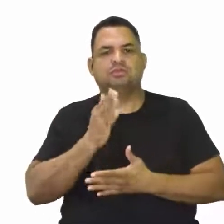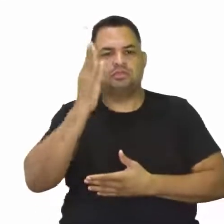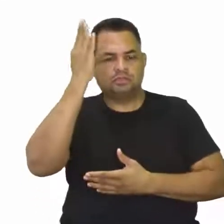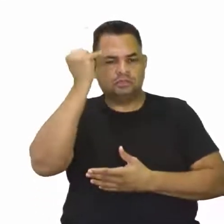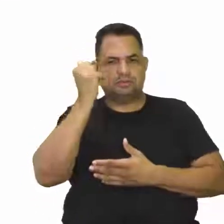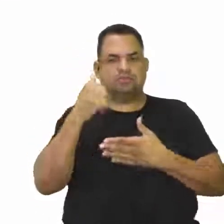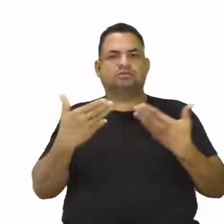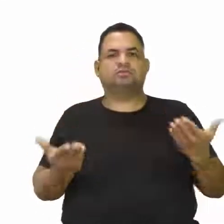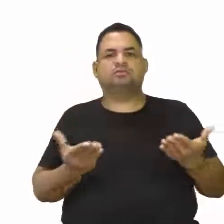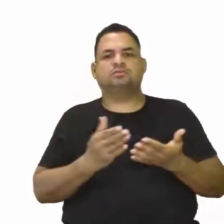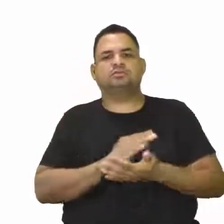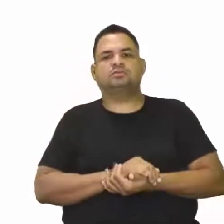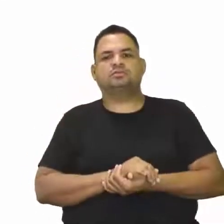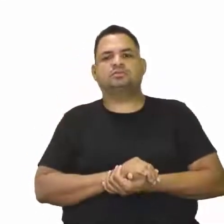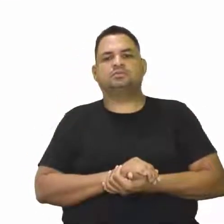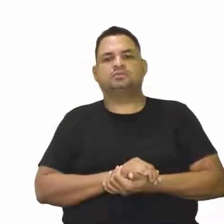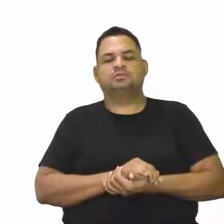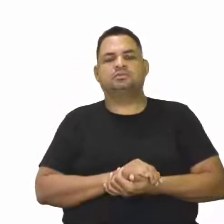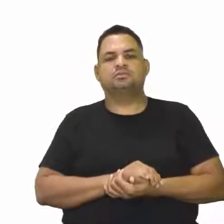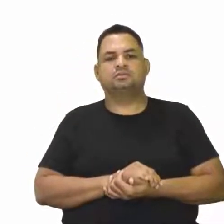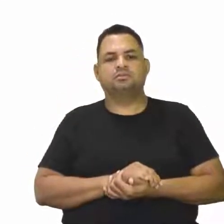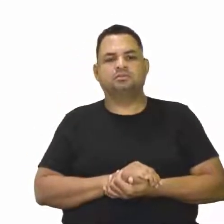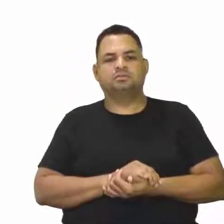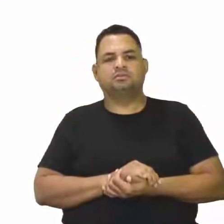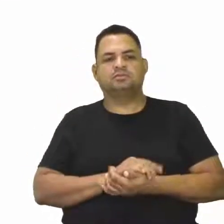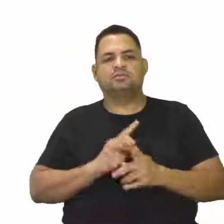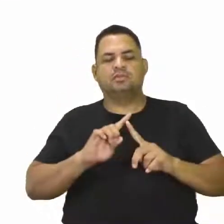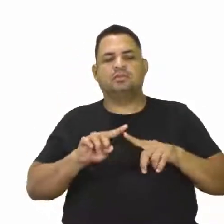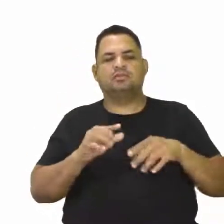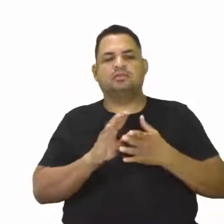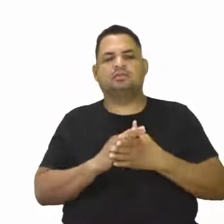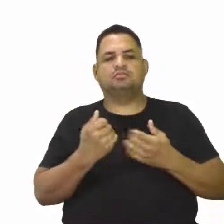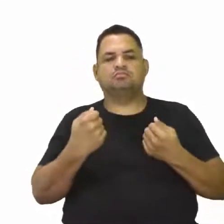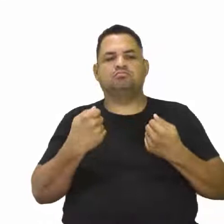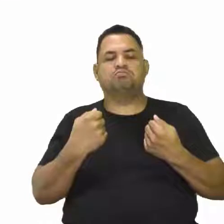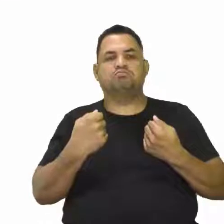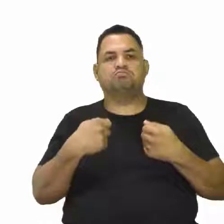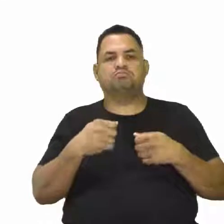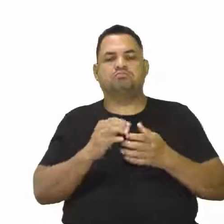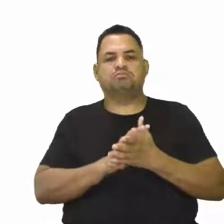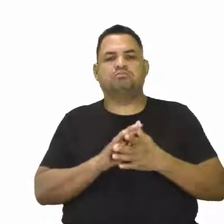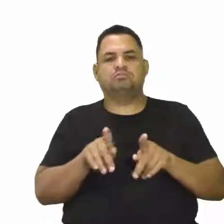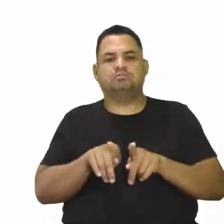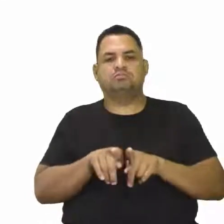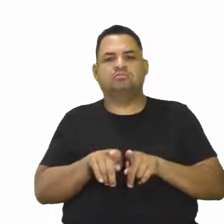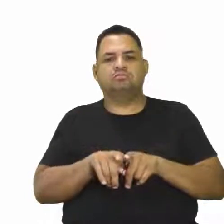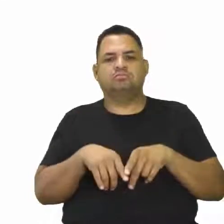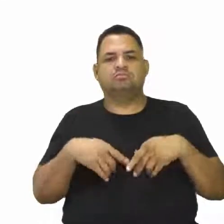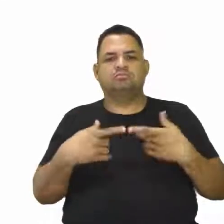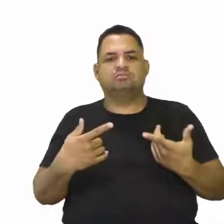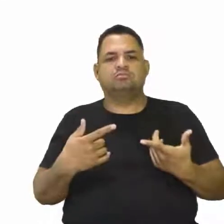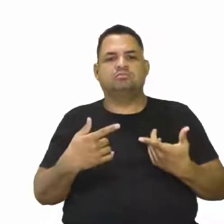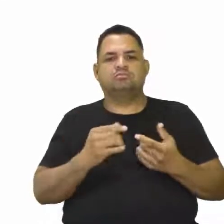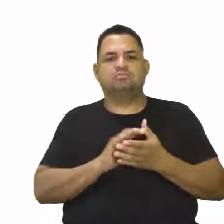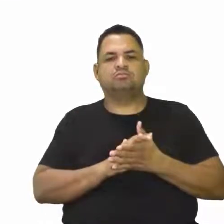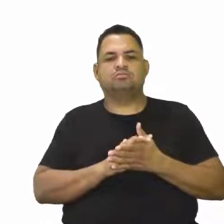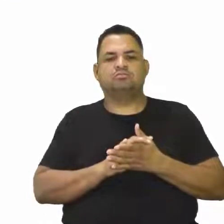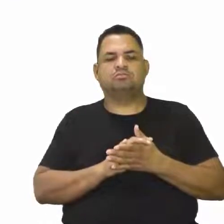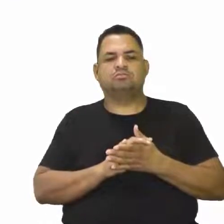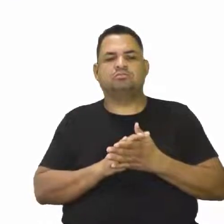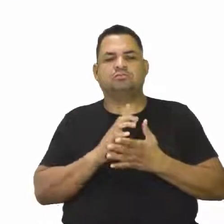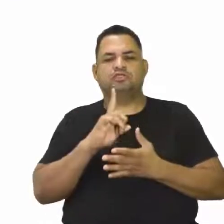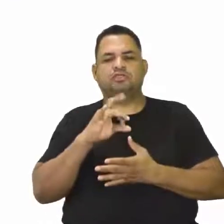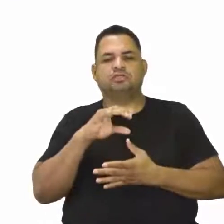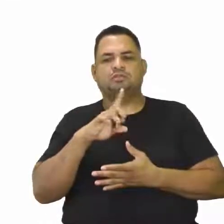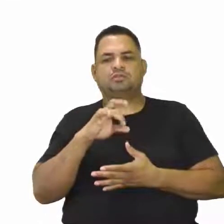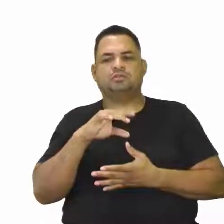saber de cara que ela é uma disyuntiva. Mas só que ela pode ser também a... Distributiva.